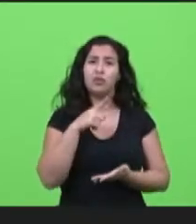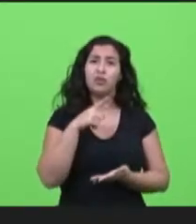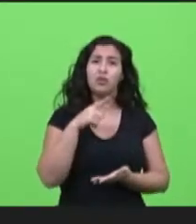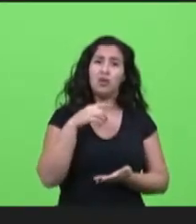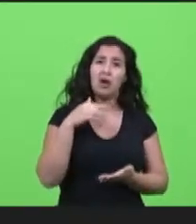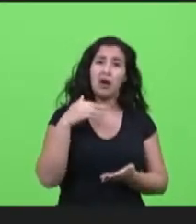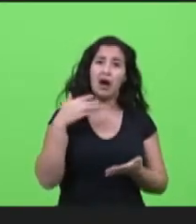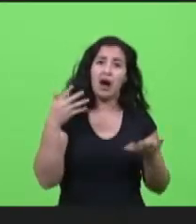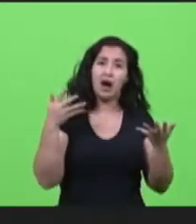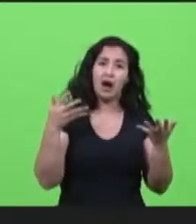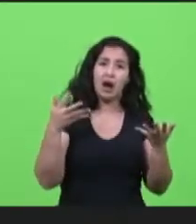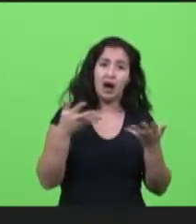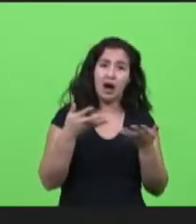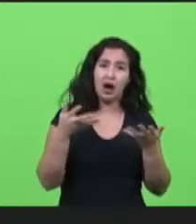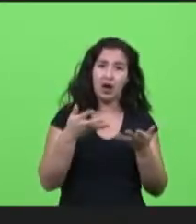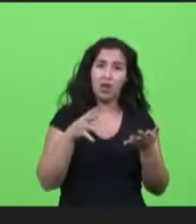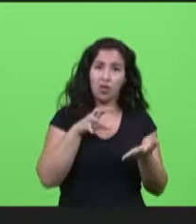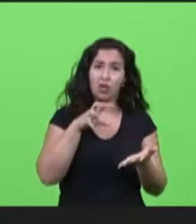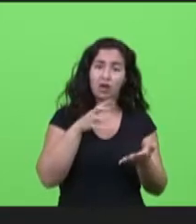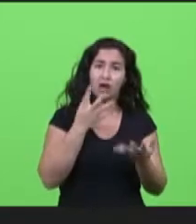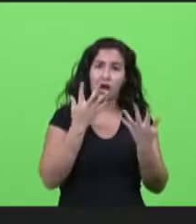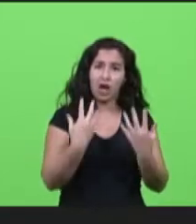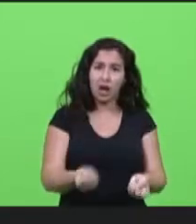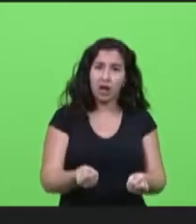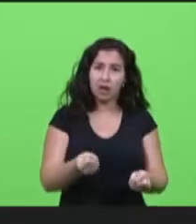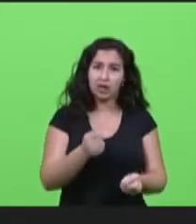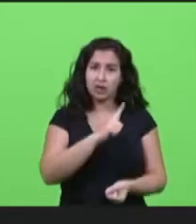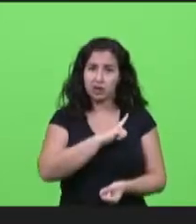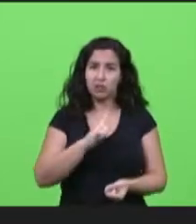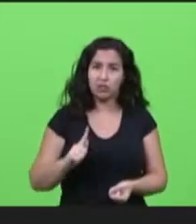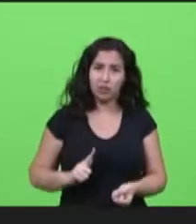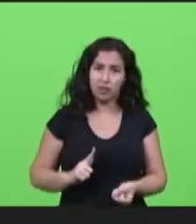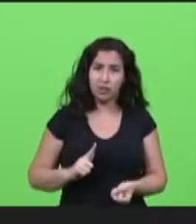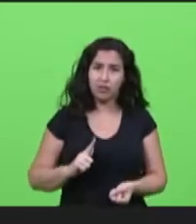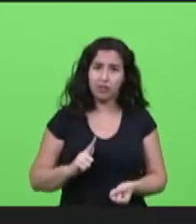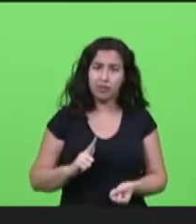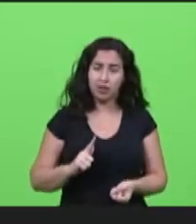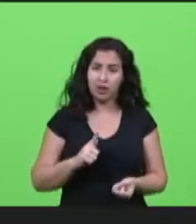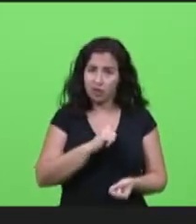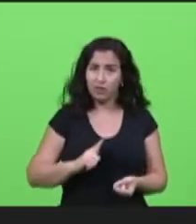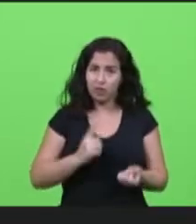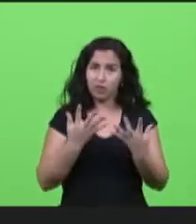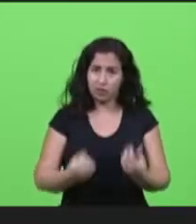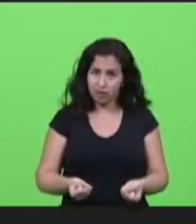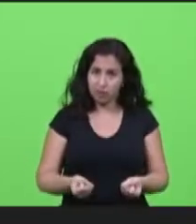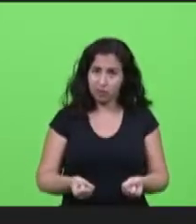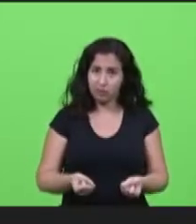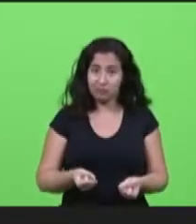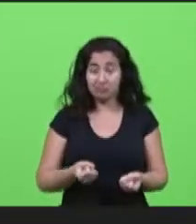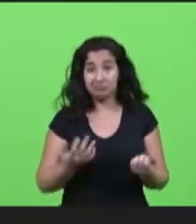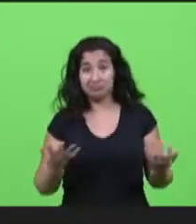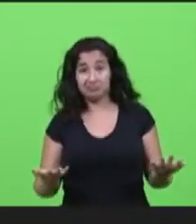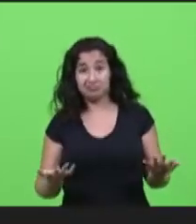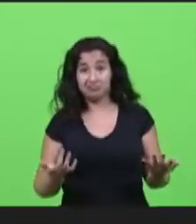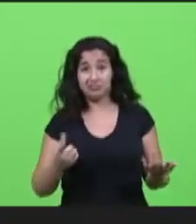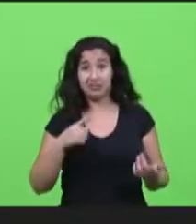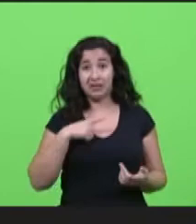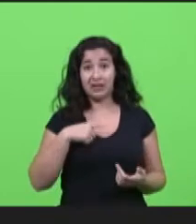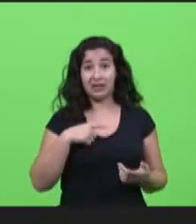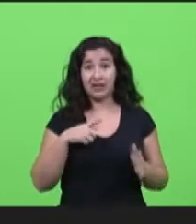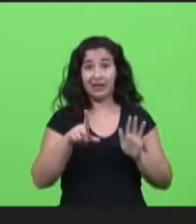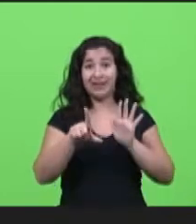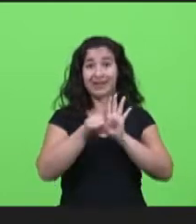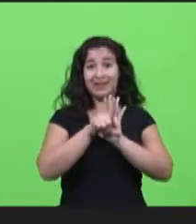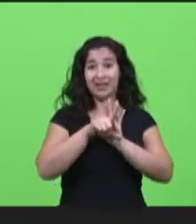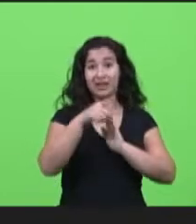de fato, sancionado pelo governador. Eu tenho uma lei que foi aprovada no dia 25 de março e